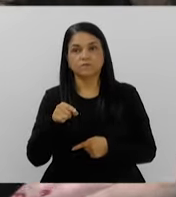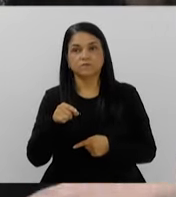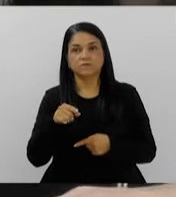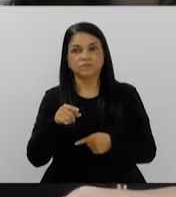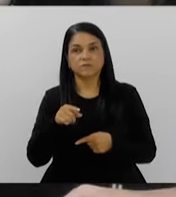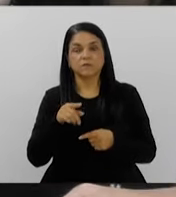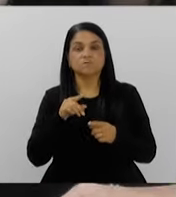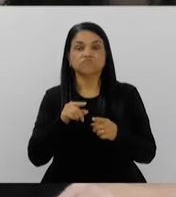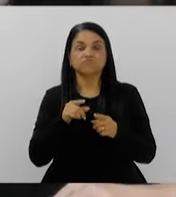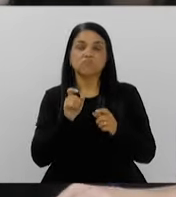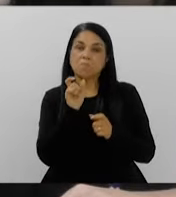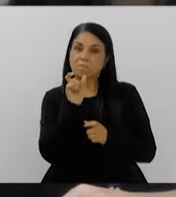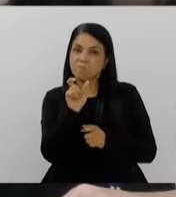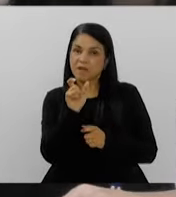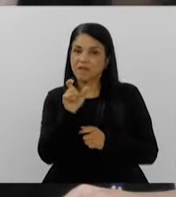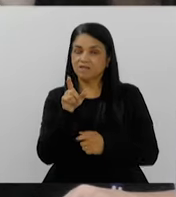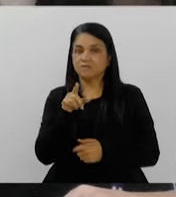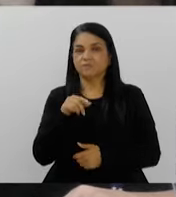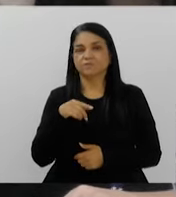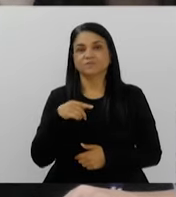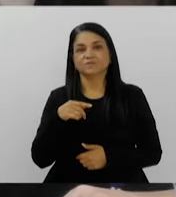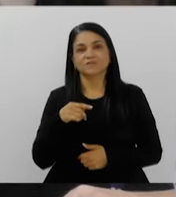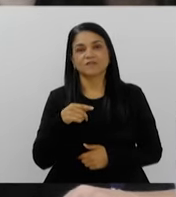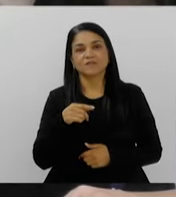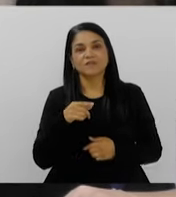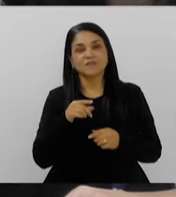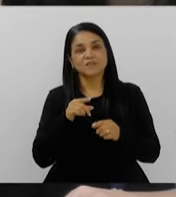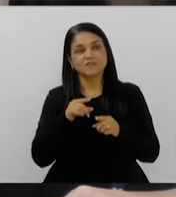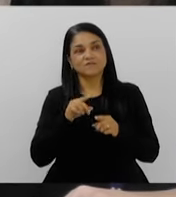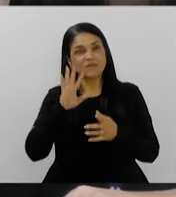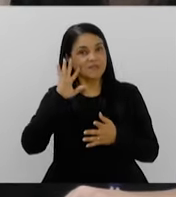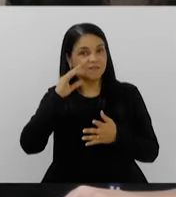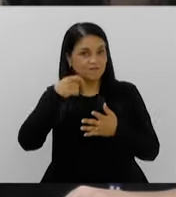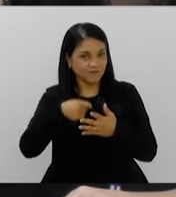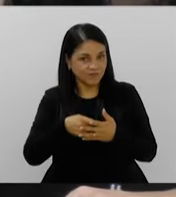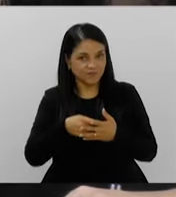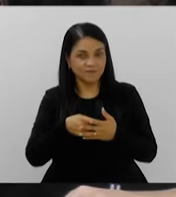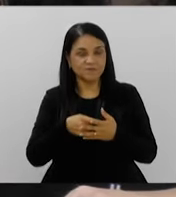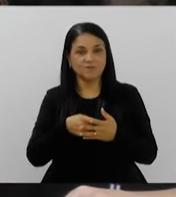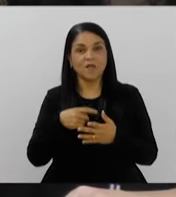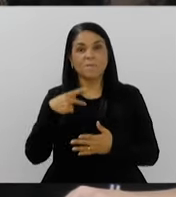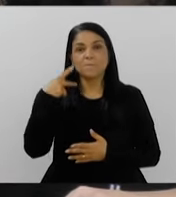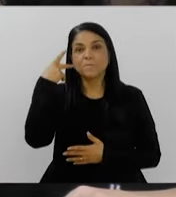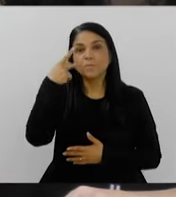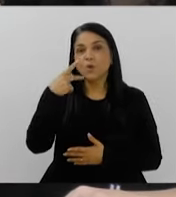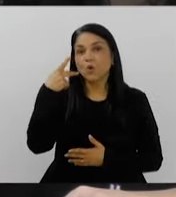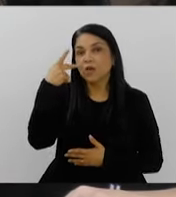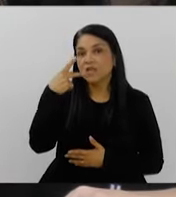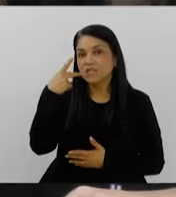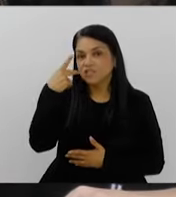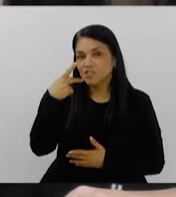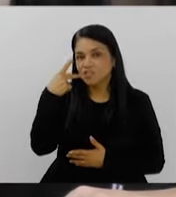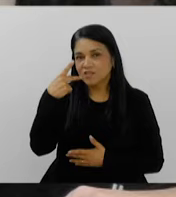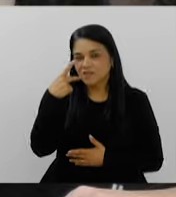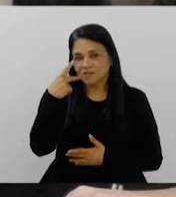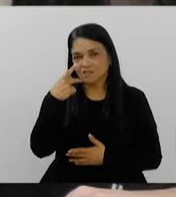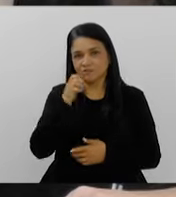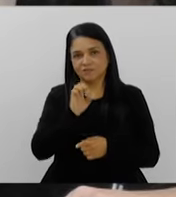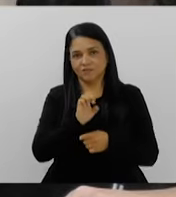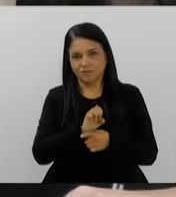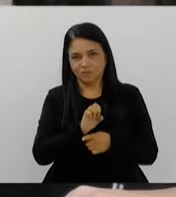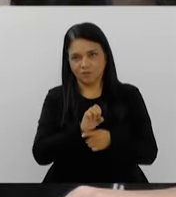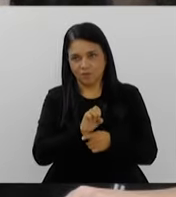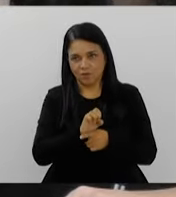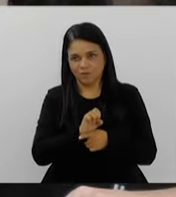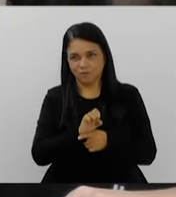Estadual de Promoção. dado o teor, nada. Conteúdo de todo o projeto. Não muda